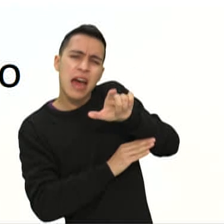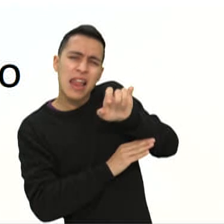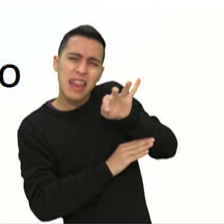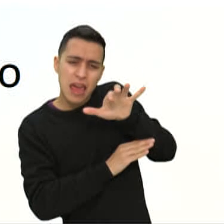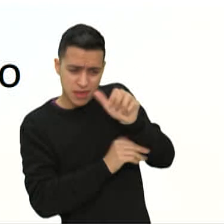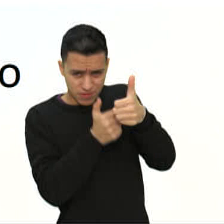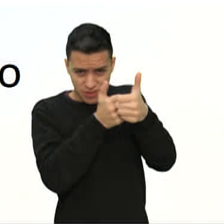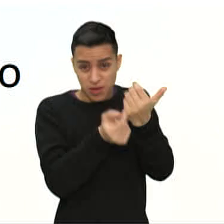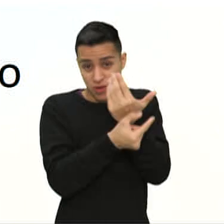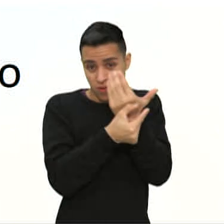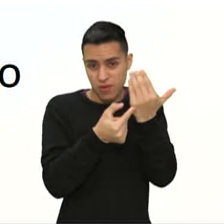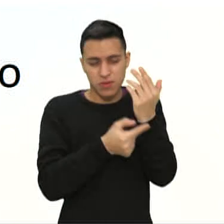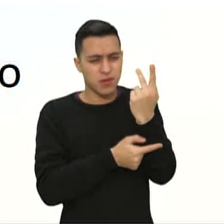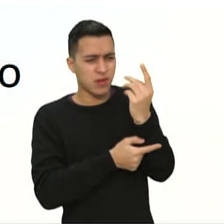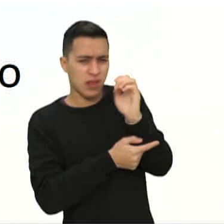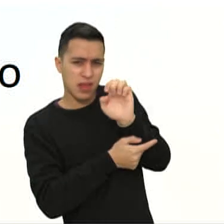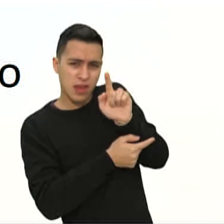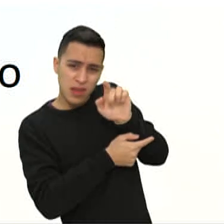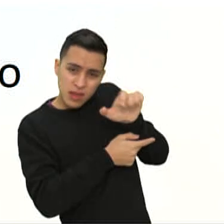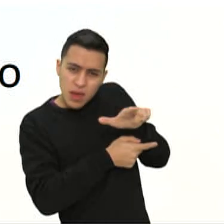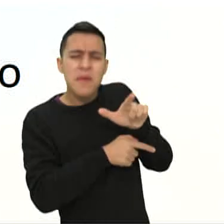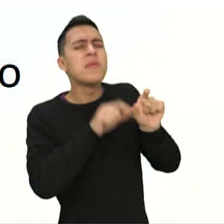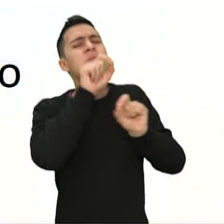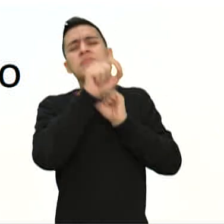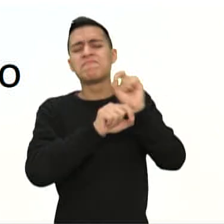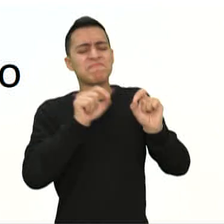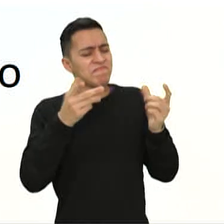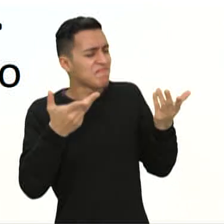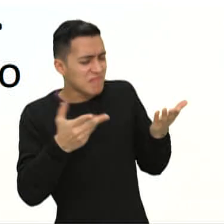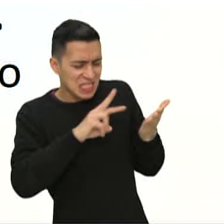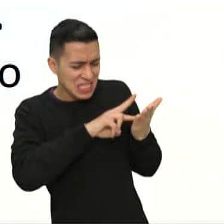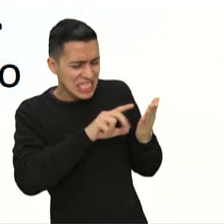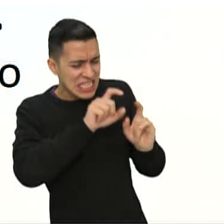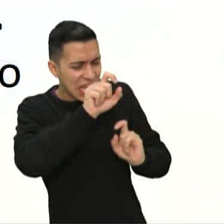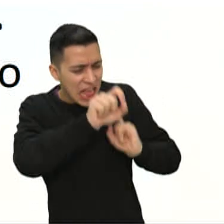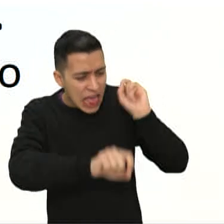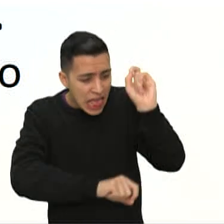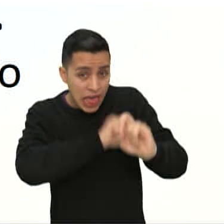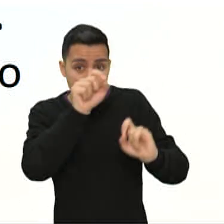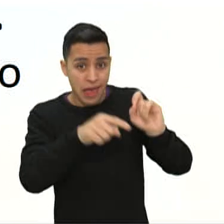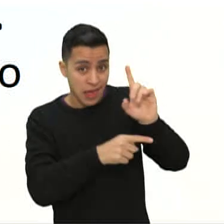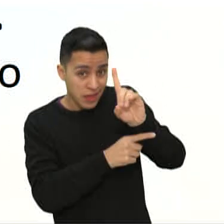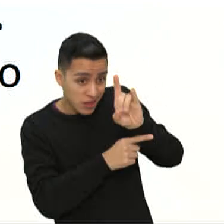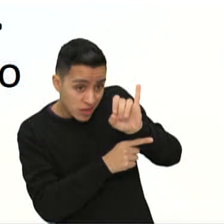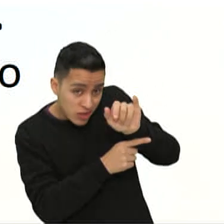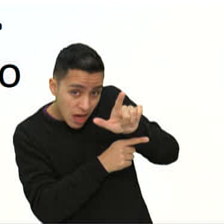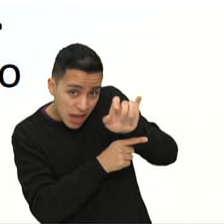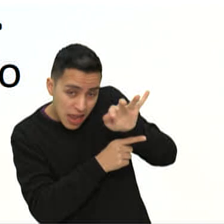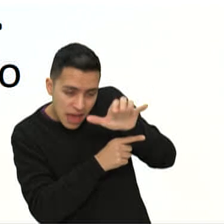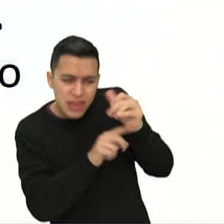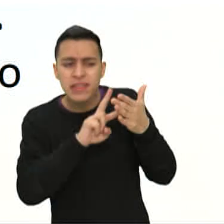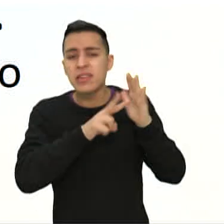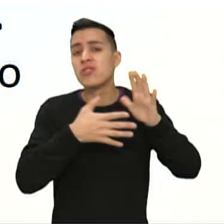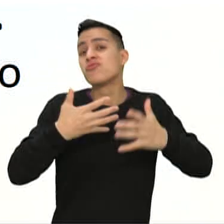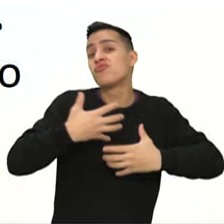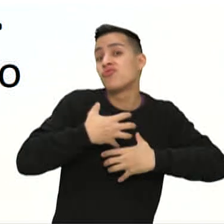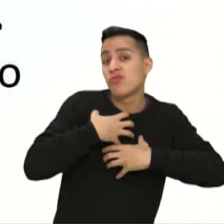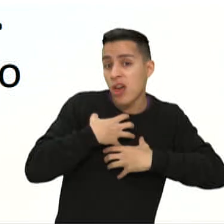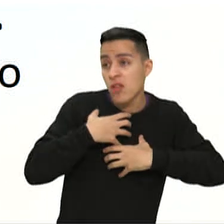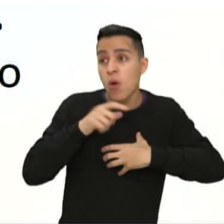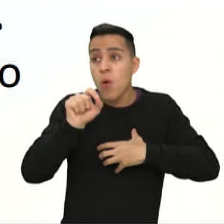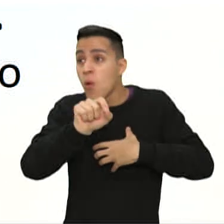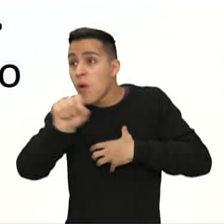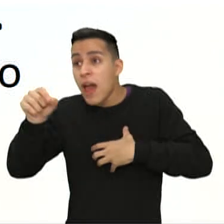Hegel, né? A gente está falando que ela é o quê, tá? Ela é a forma pela qual a